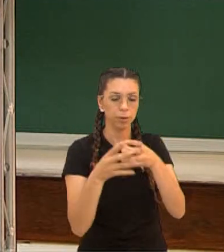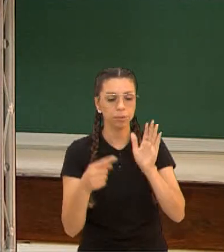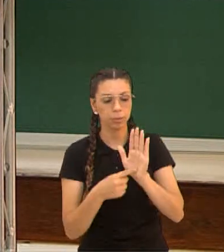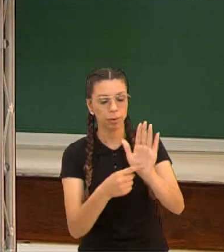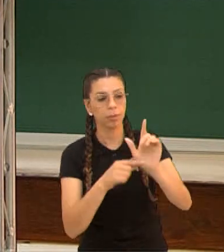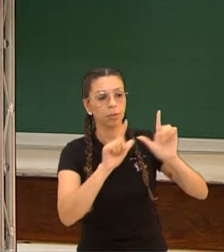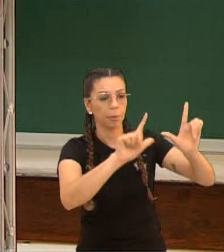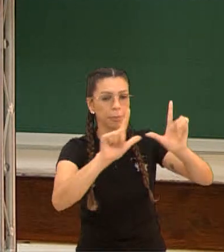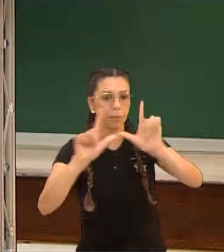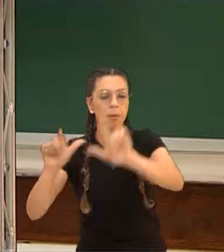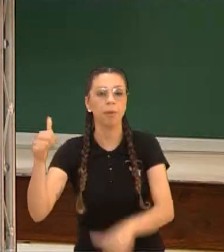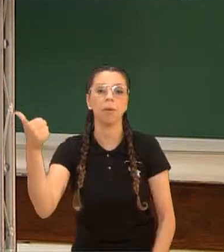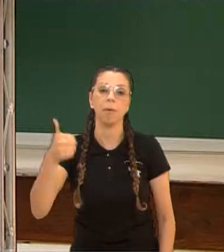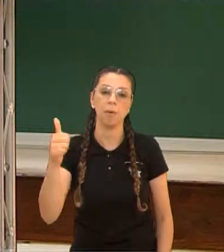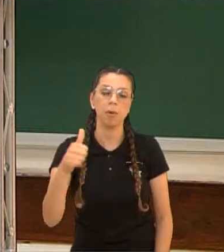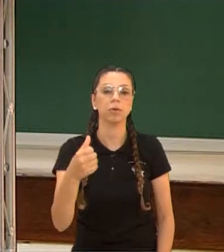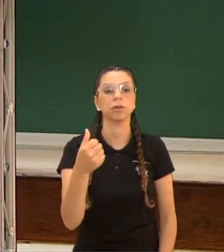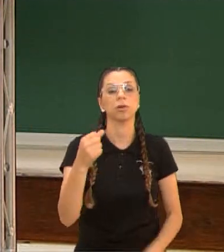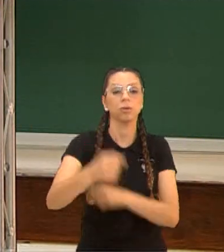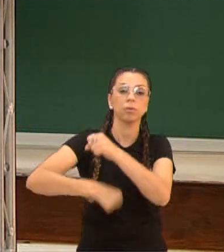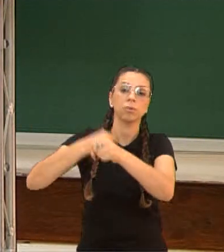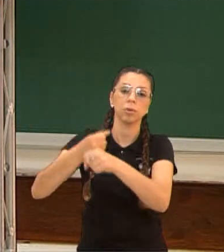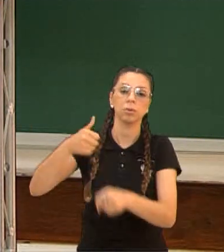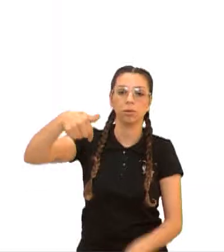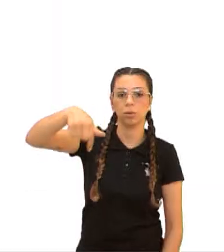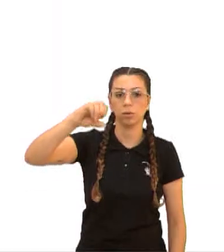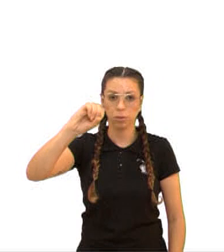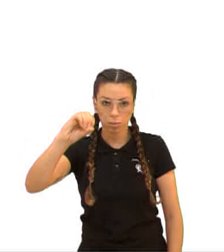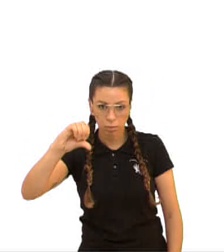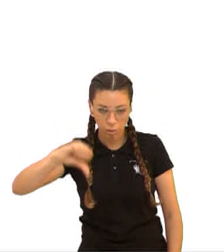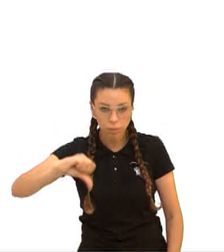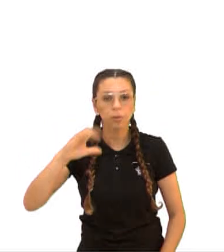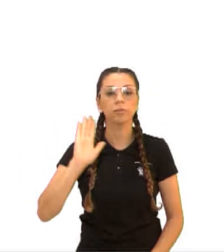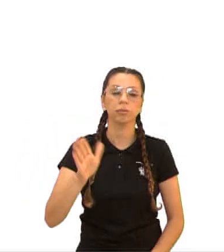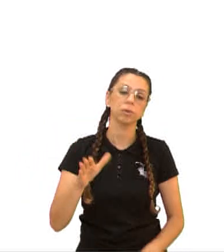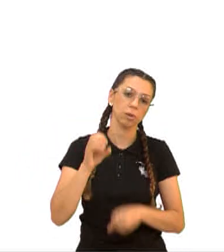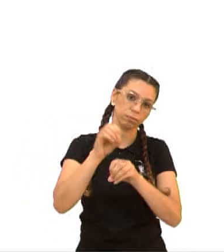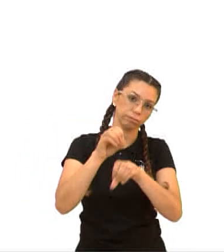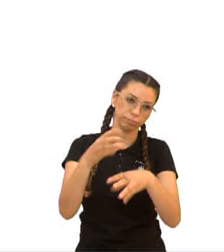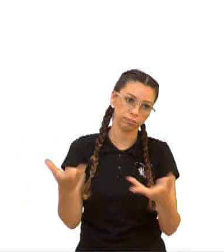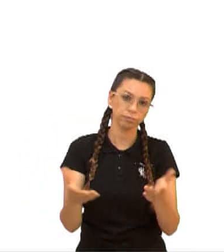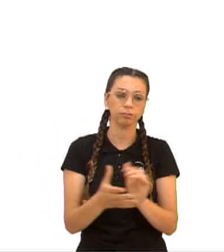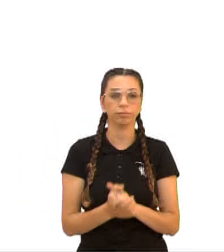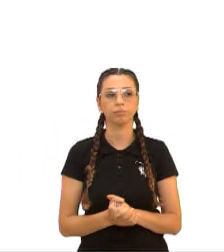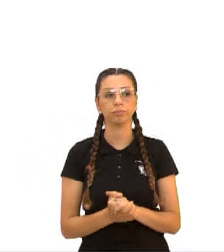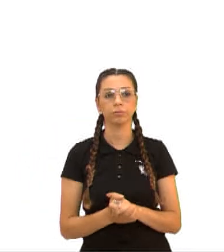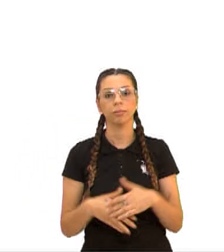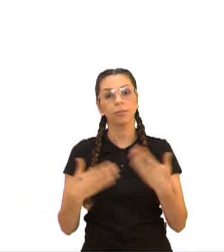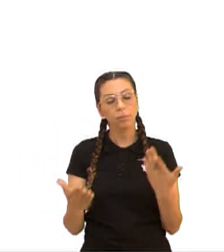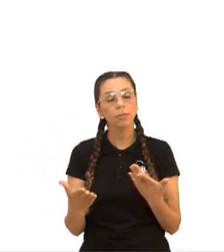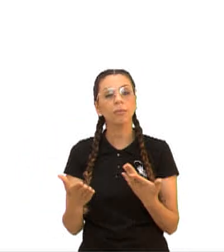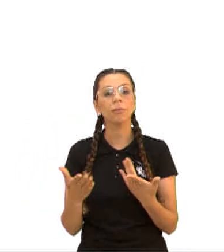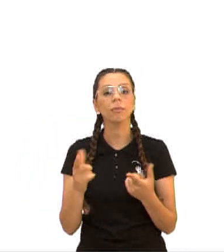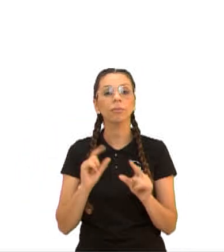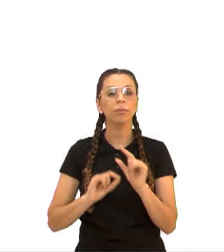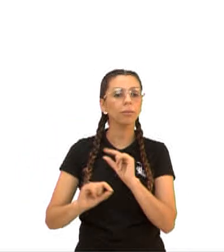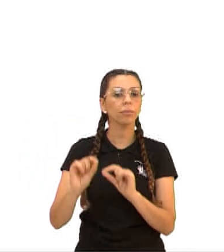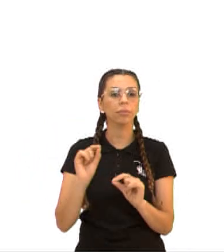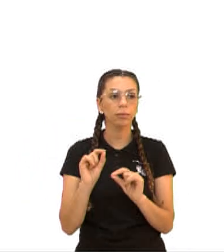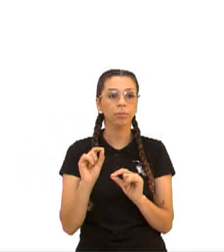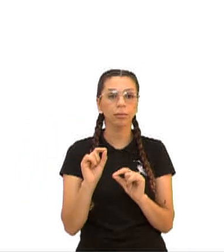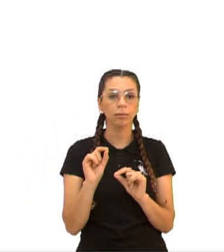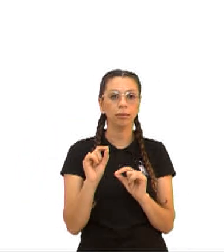dela no ano de 79, como eu já falei, tá, pessoal? Então aqui, como a gente já tinha falado